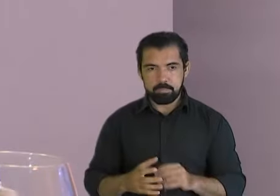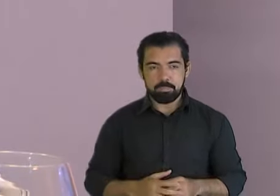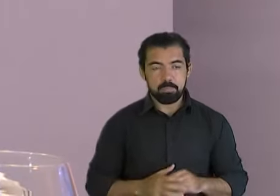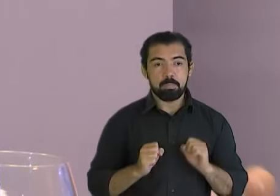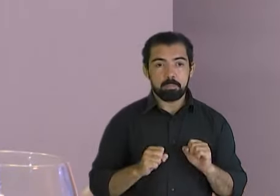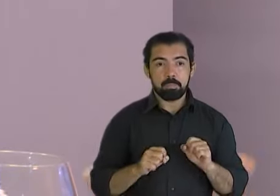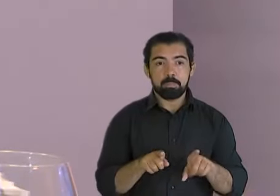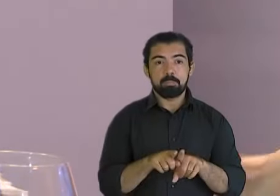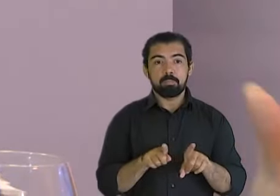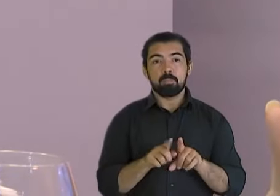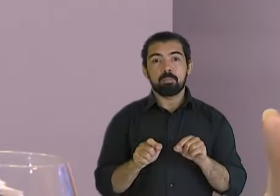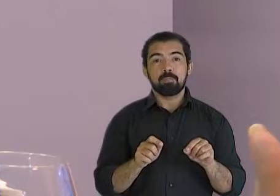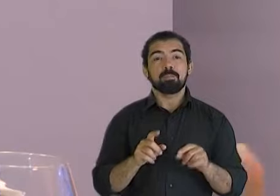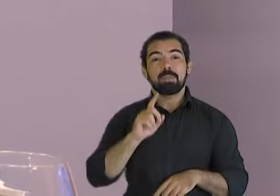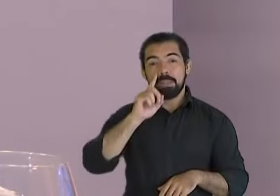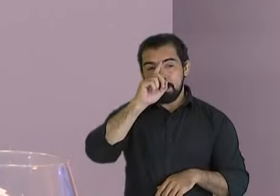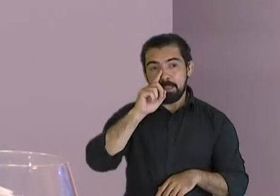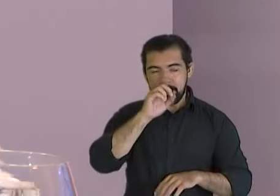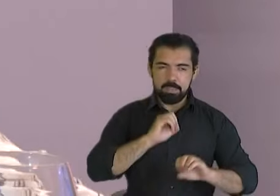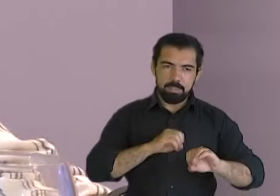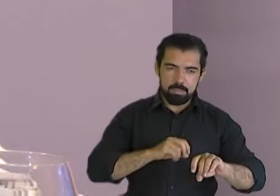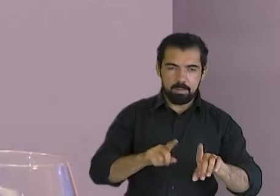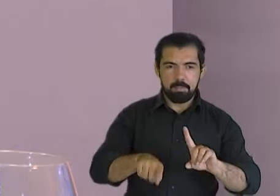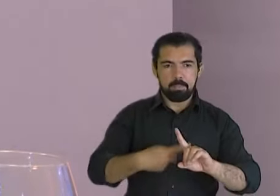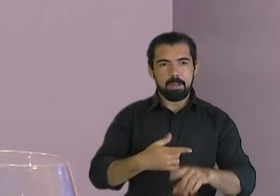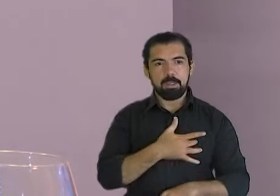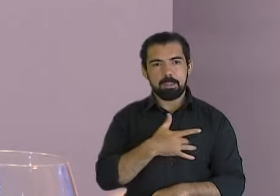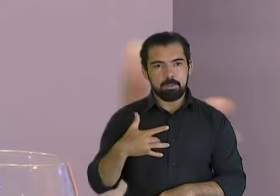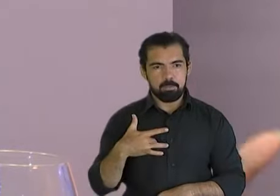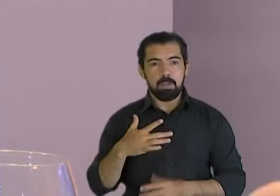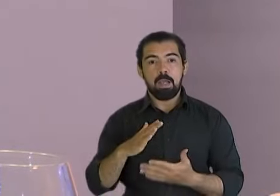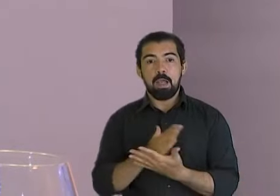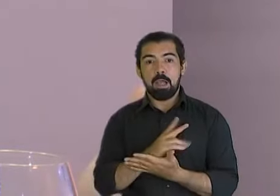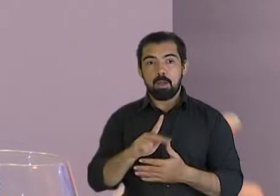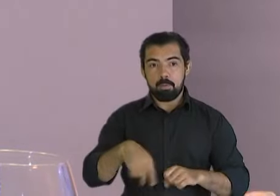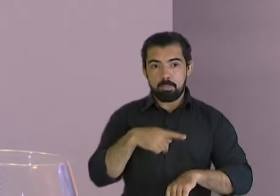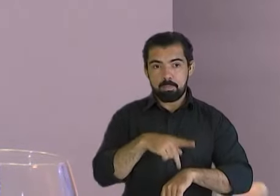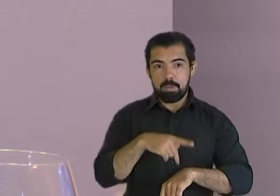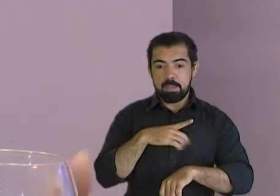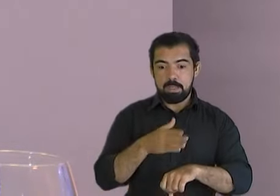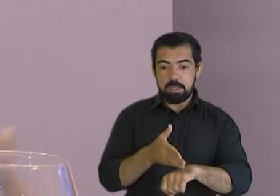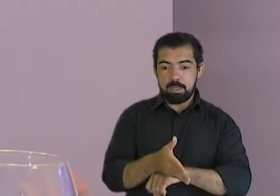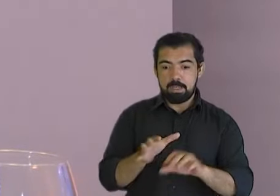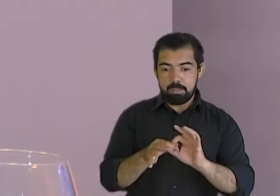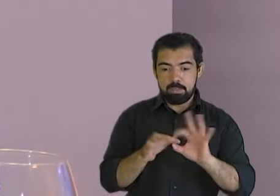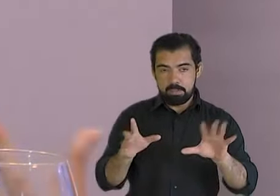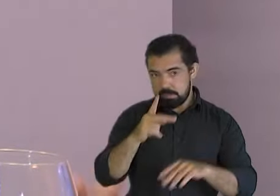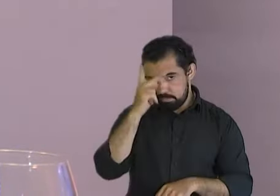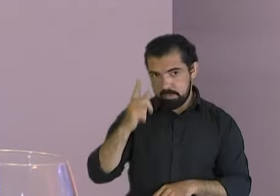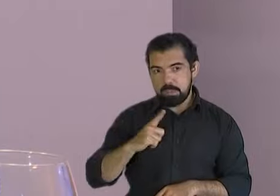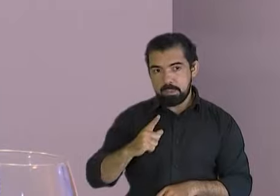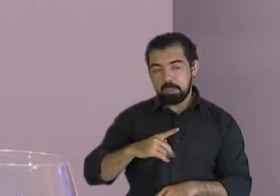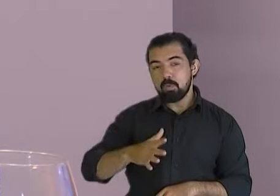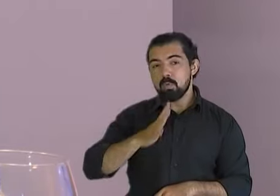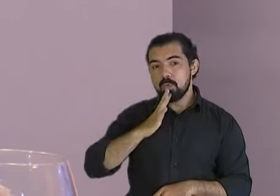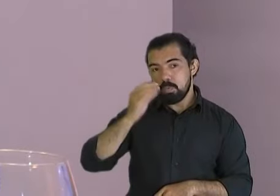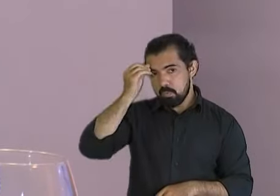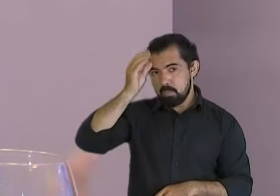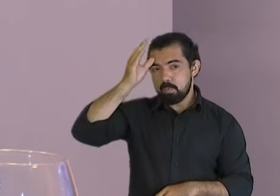que a gente fala, né, da educação e saúde. Então, talvez nos países que têm esse acesso liberado, as pessoas tenham conhecimento a